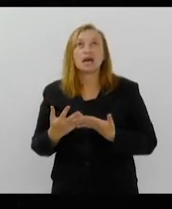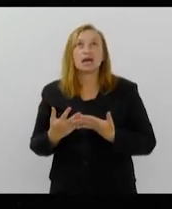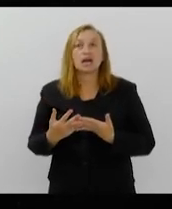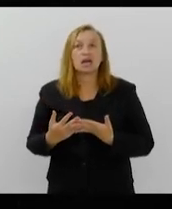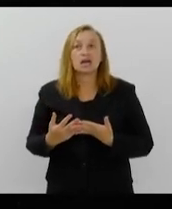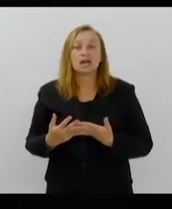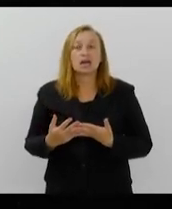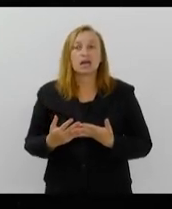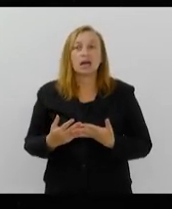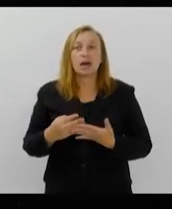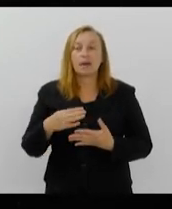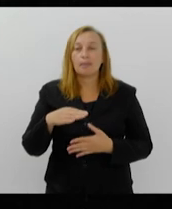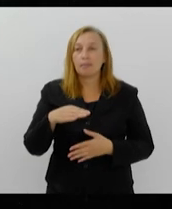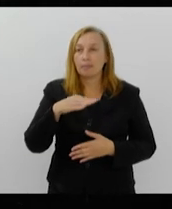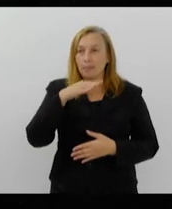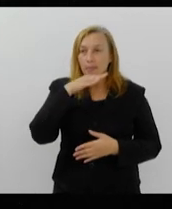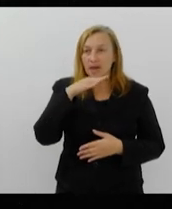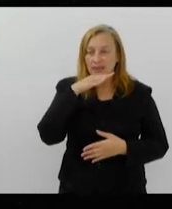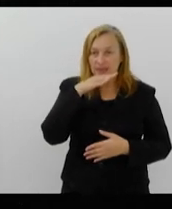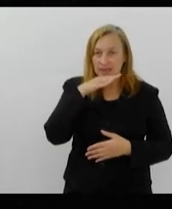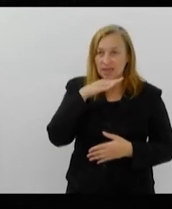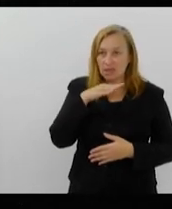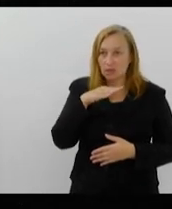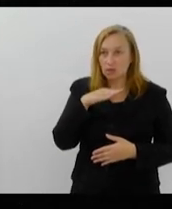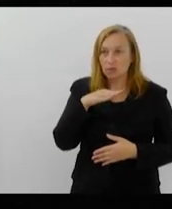A Manguinhos, que hoje é Refit,